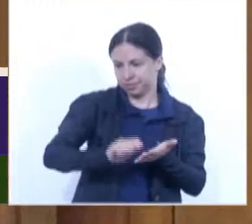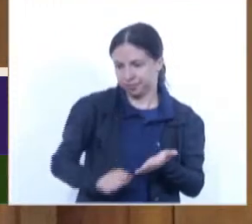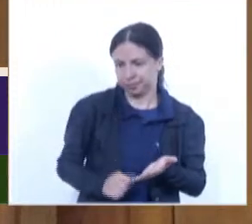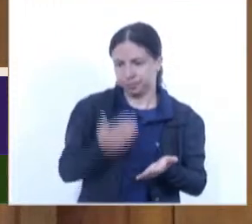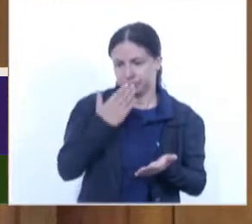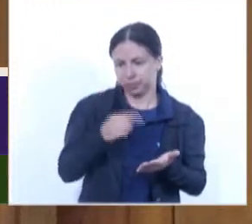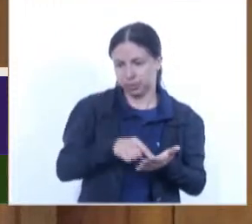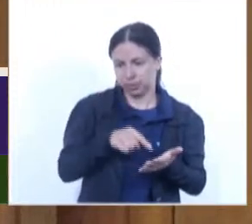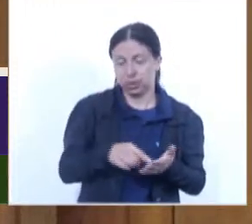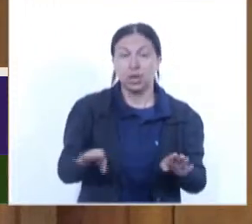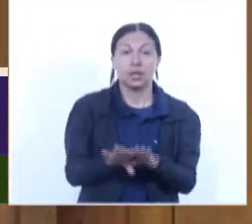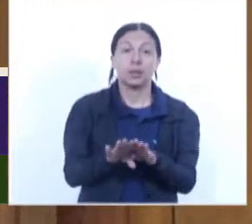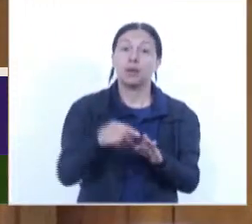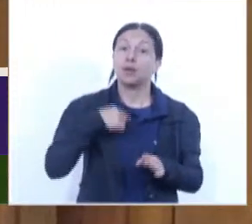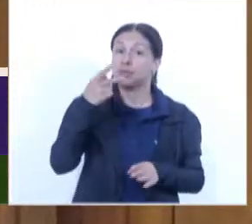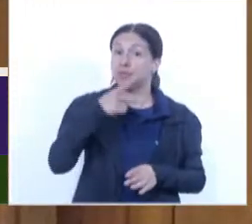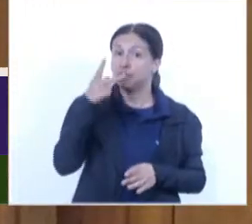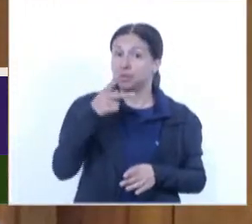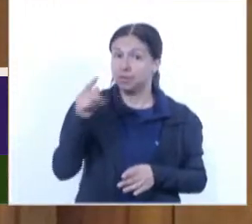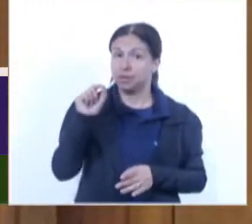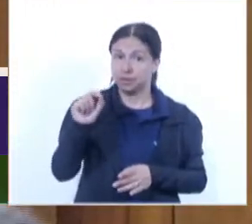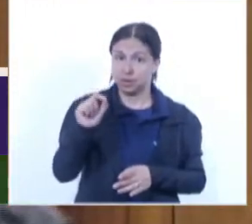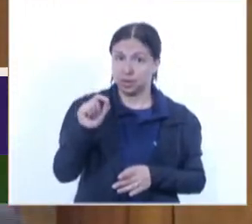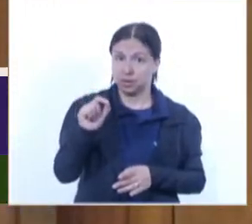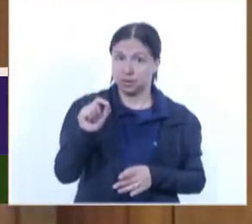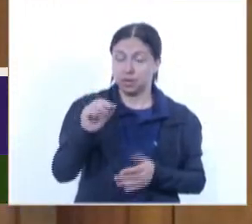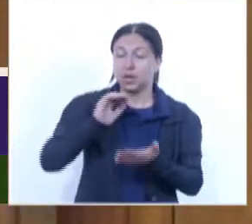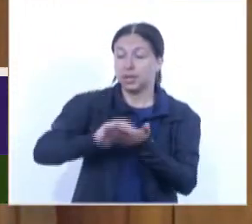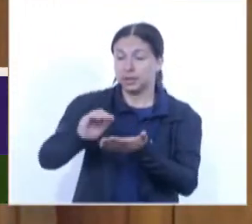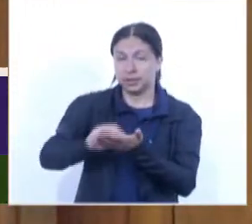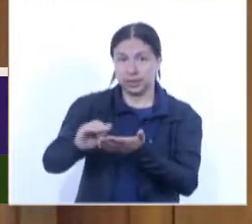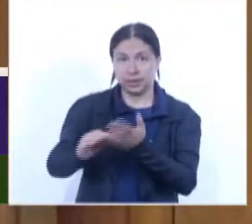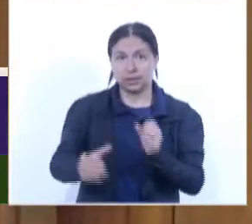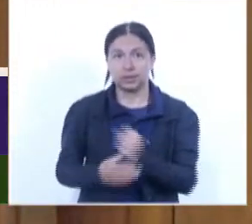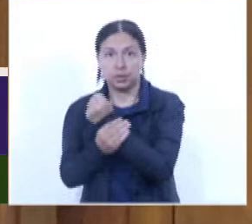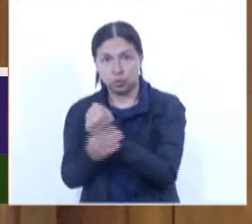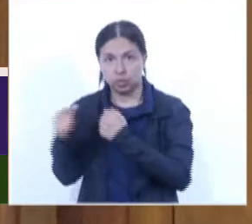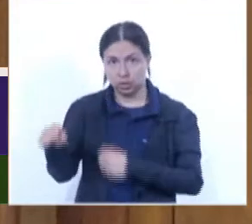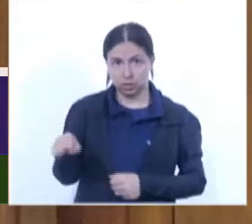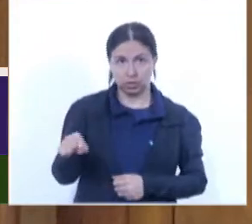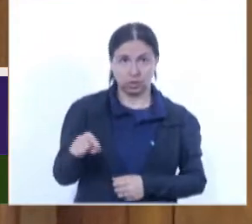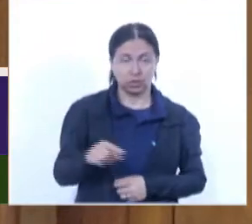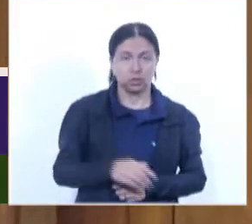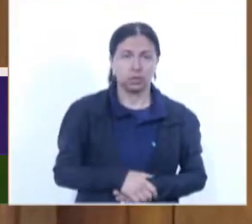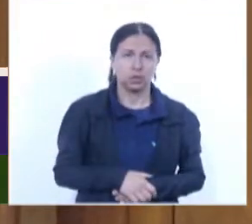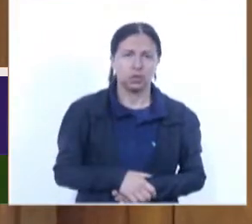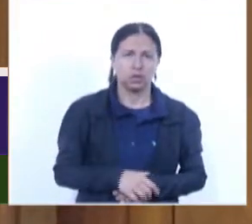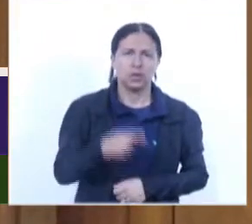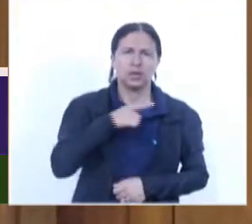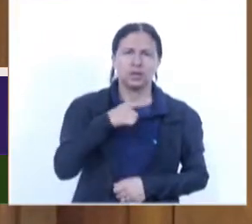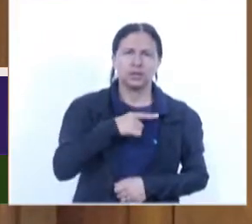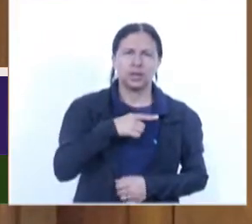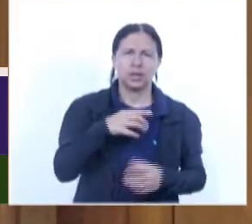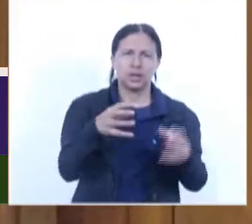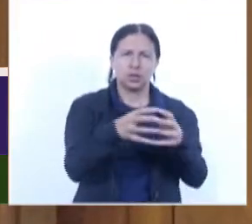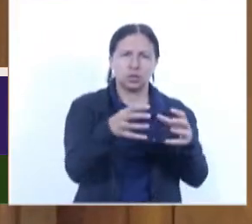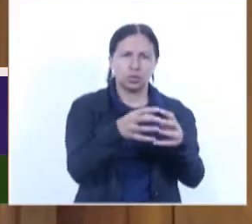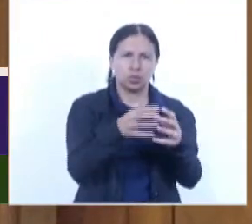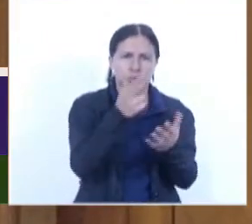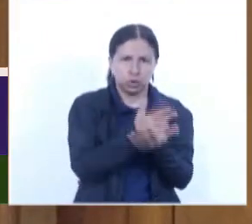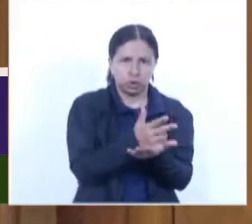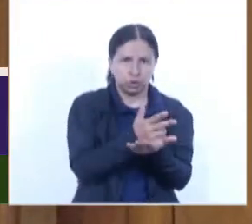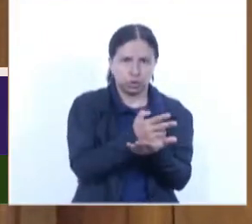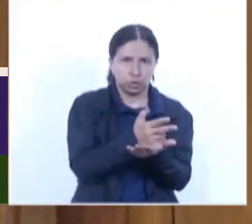um requerimento verbal para secretaria de segurança integrada porque tem um Clube de Tiro ali na jornada de Ávila